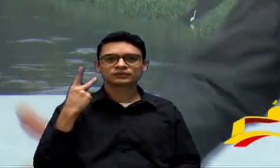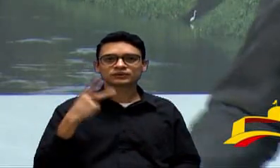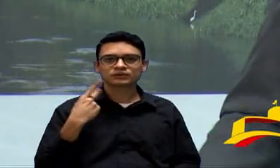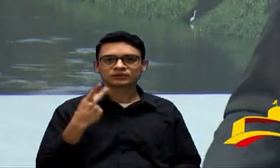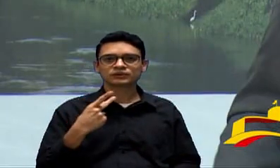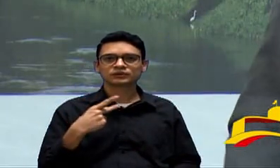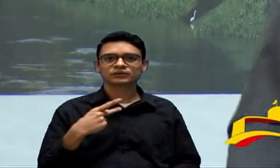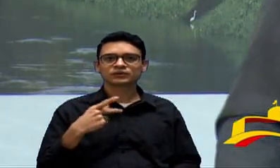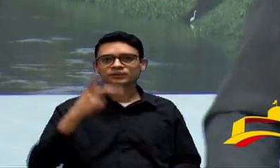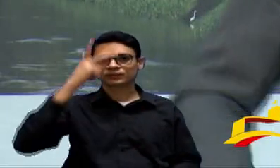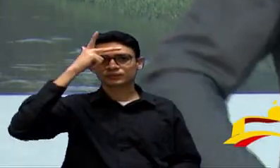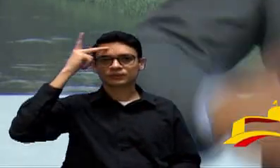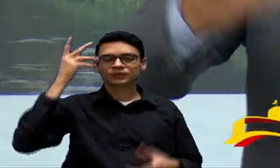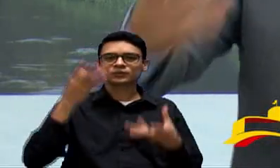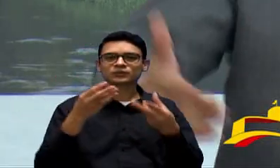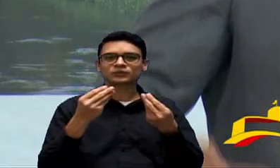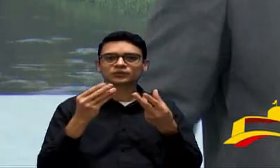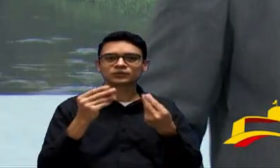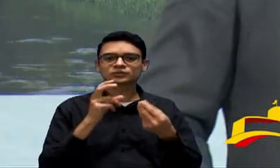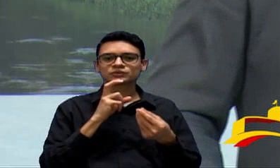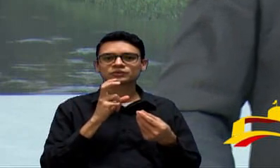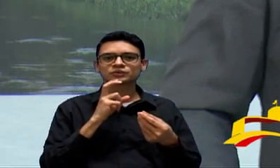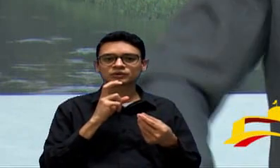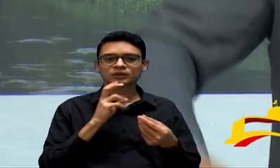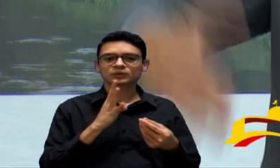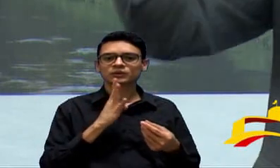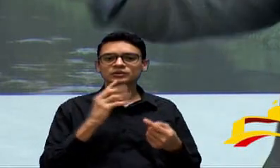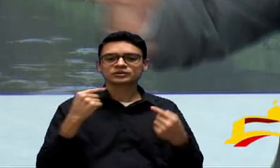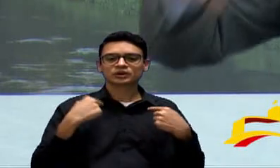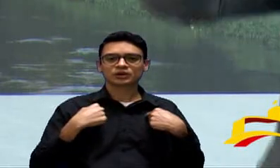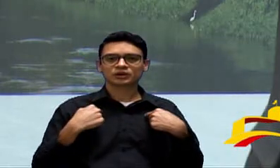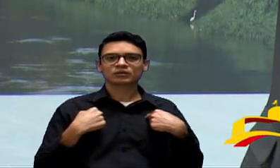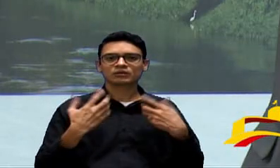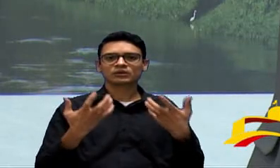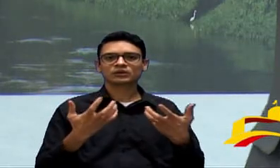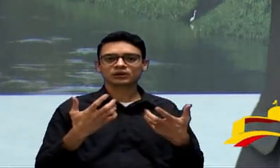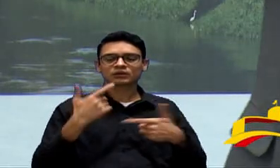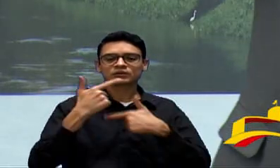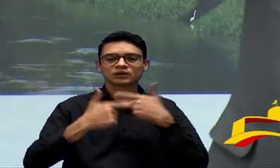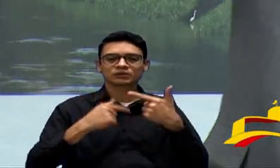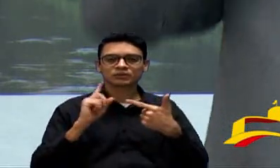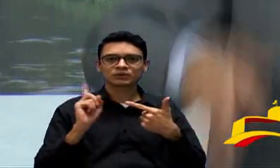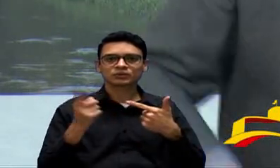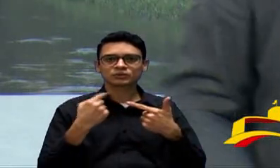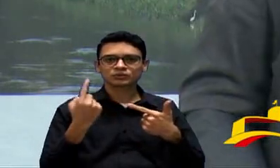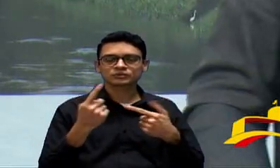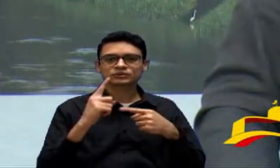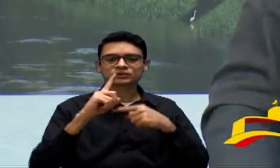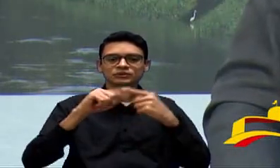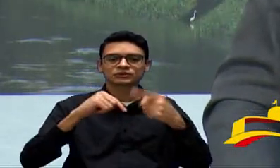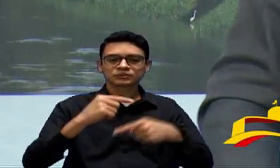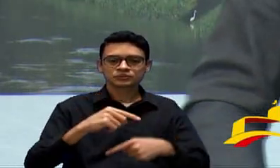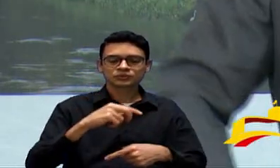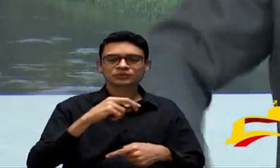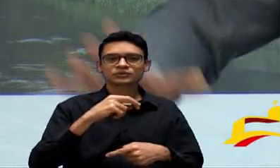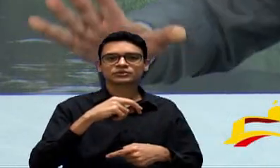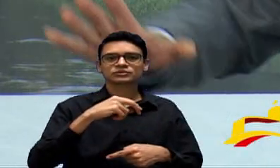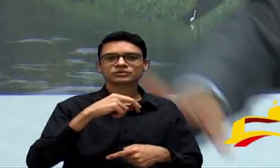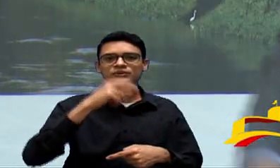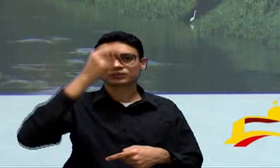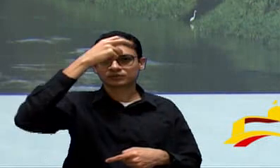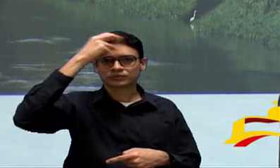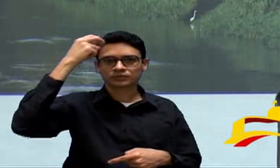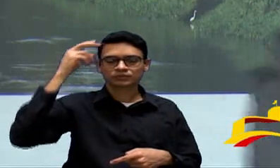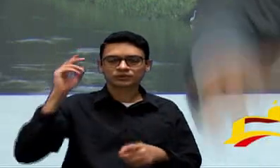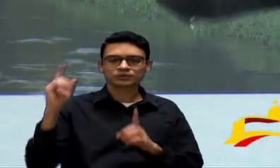que bacana, muita gente conhece Sorocaba, queriam me conhecer, queriam conhecer nosso trabalho, depois o prefeito me procurou. Quando entrei